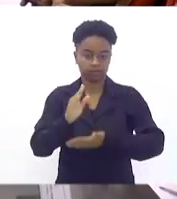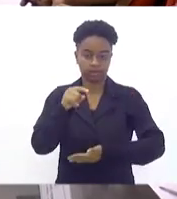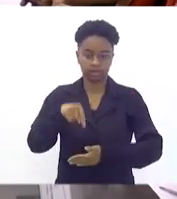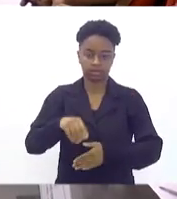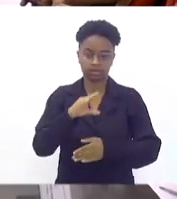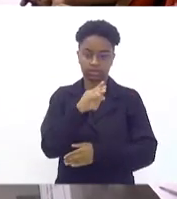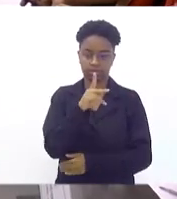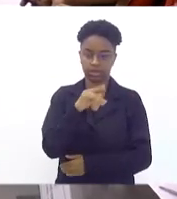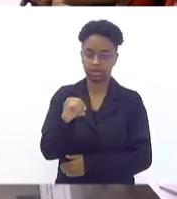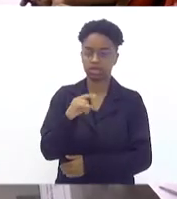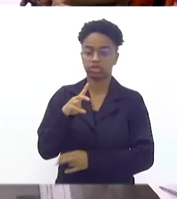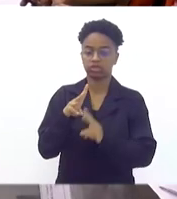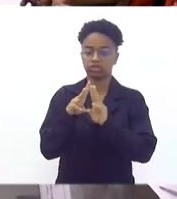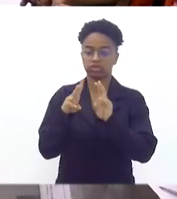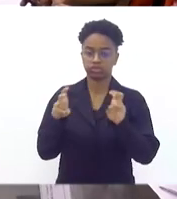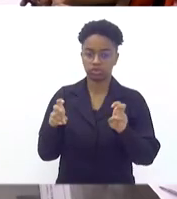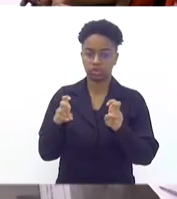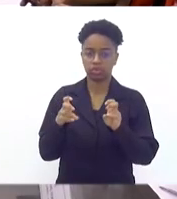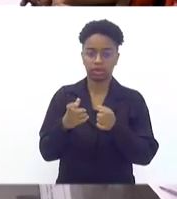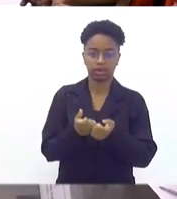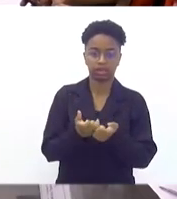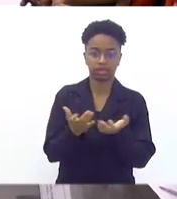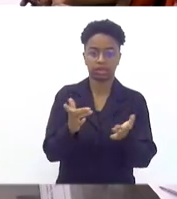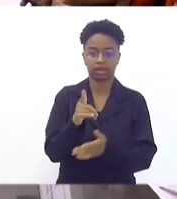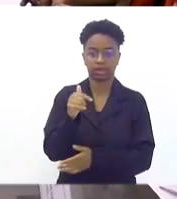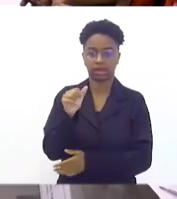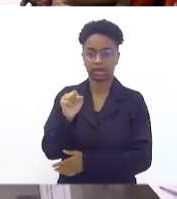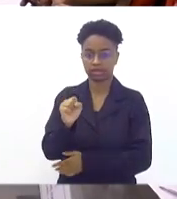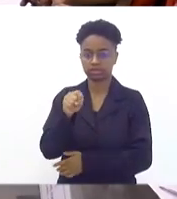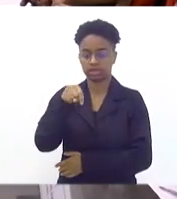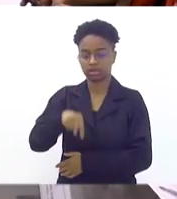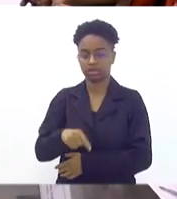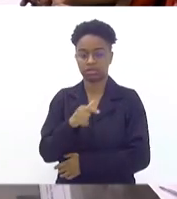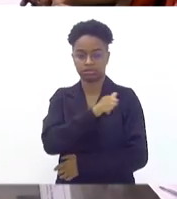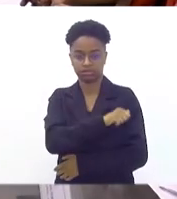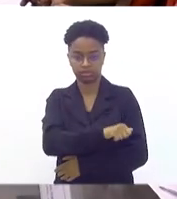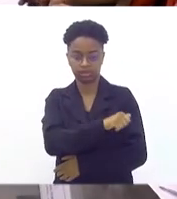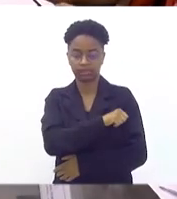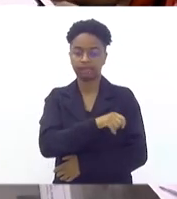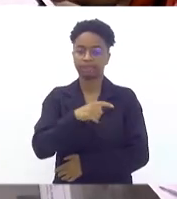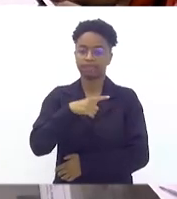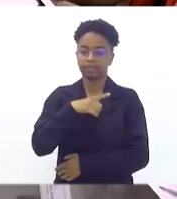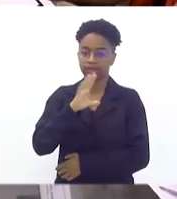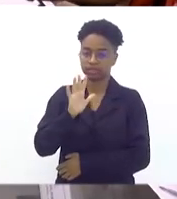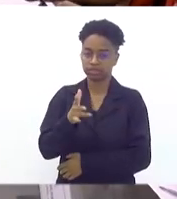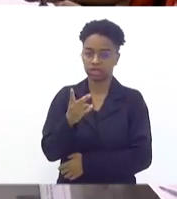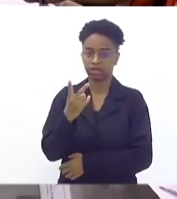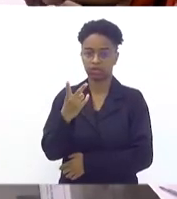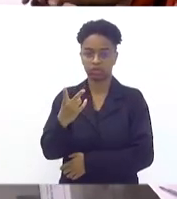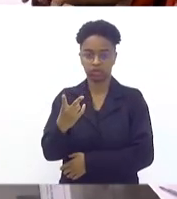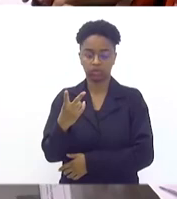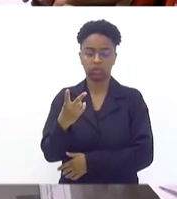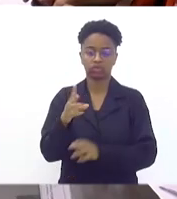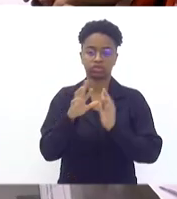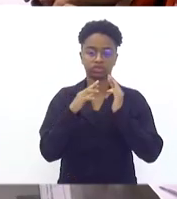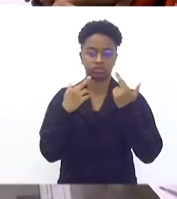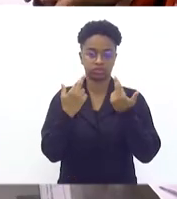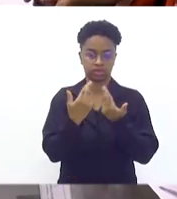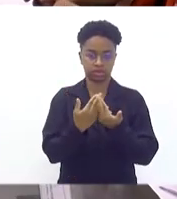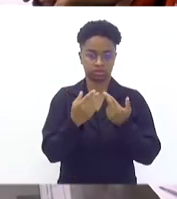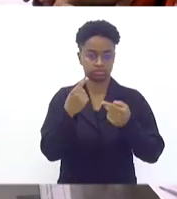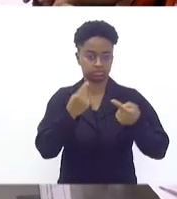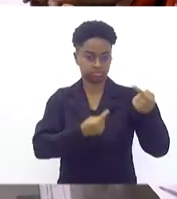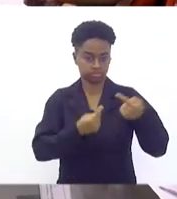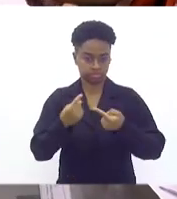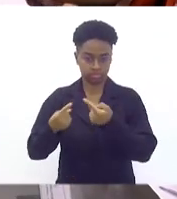do serviço delegado de fornecimento de gás no Rio de Janeiro nós tivemos já duas assentadas que falamos sobre o tema a